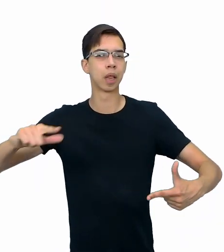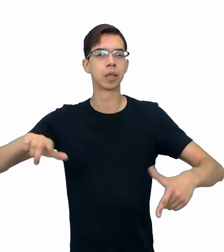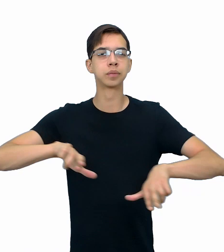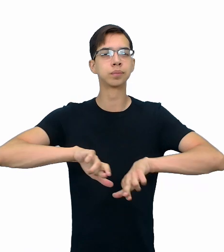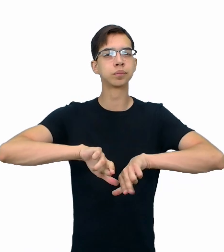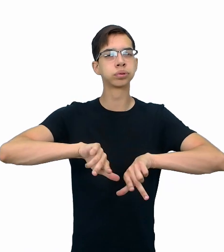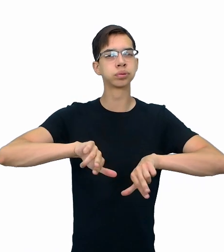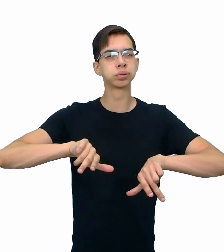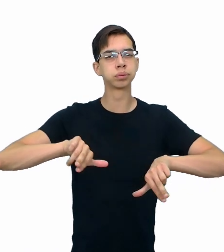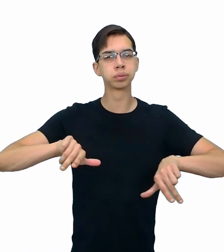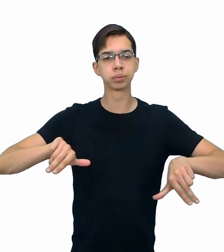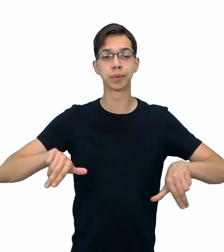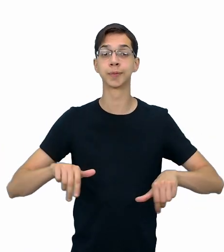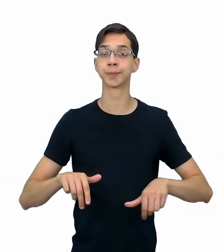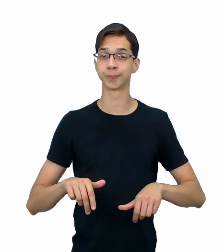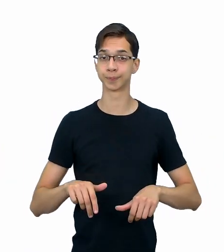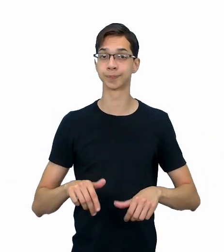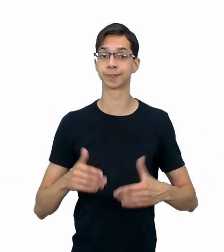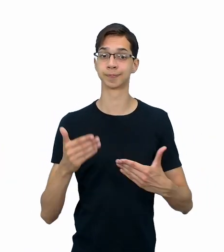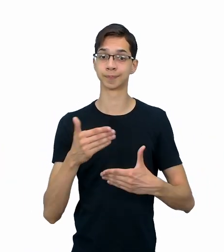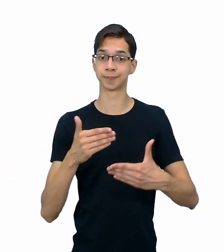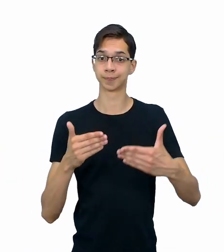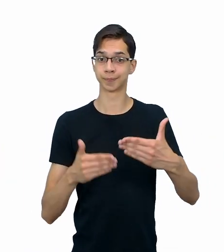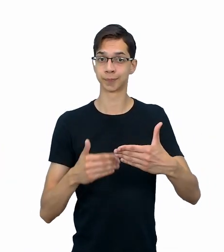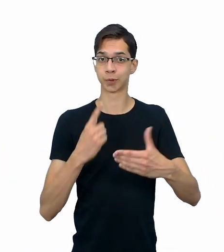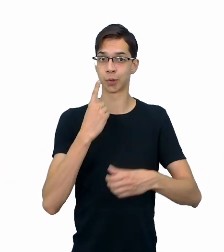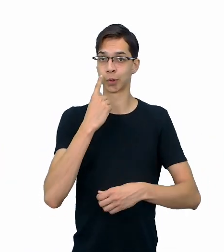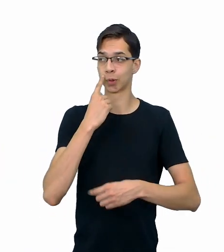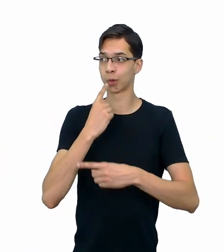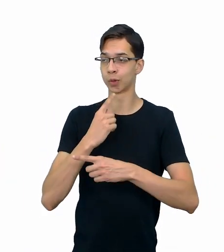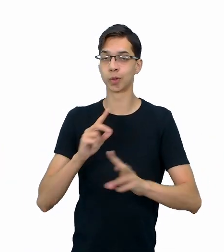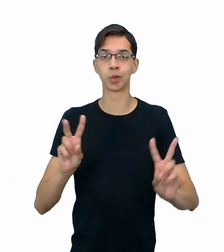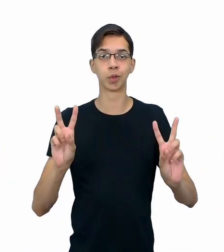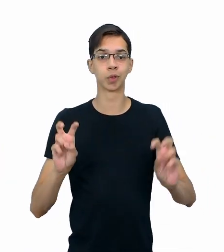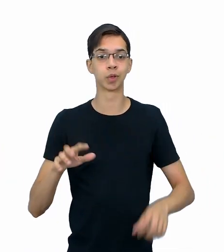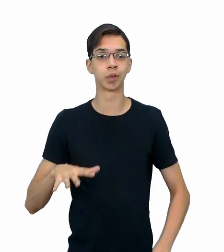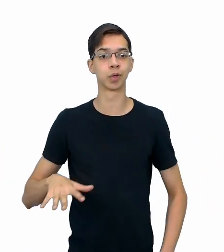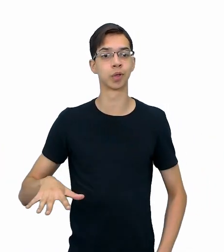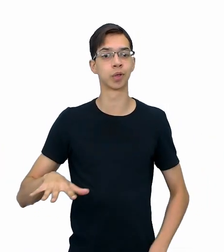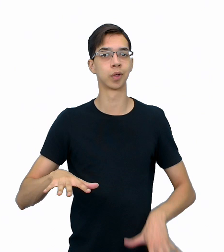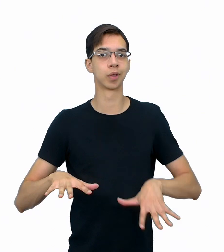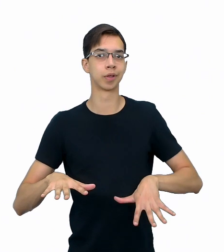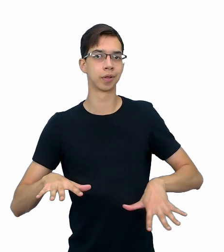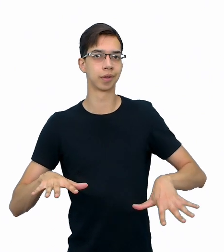uma delas de forma separada. Então, aí vocês estão